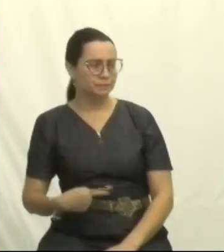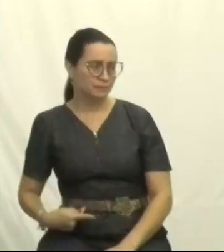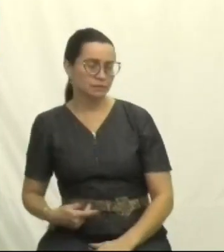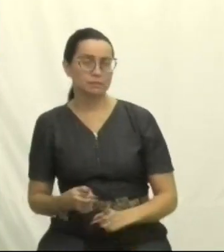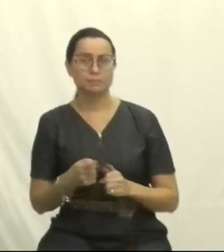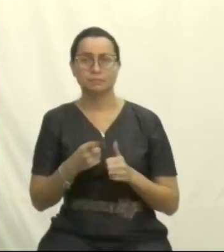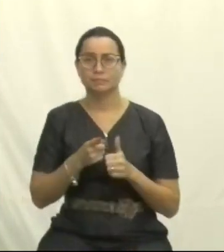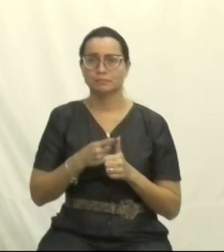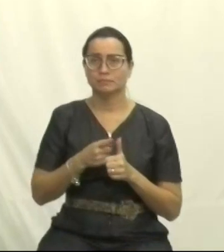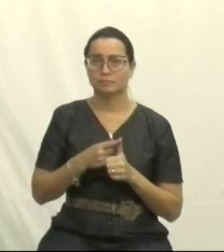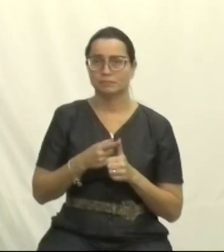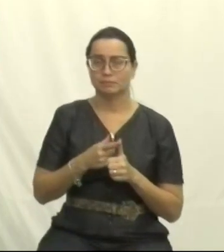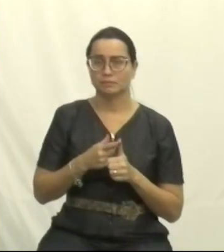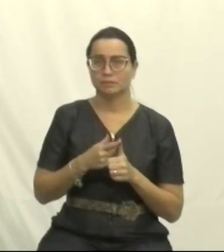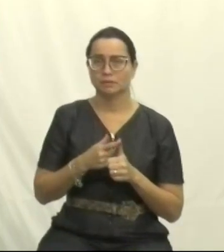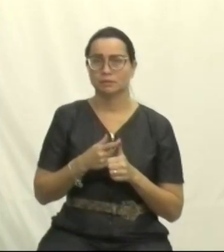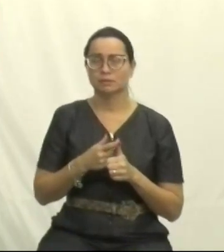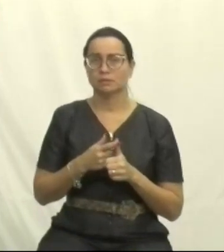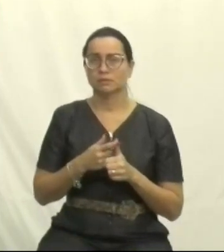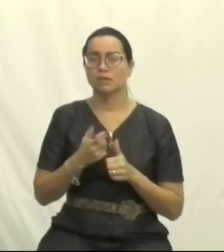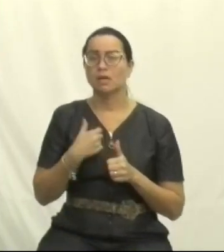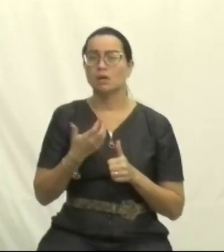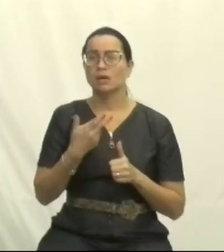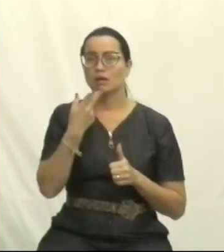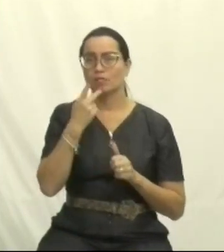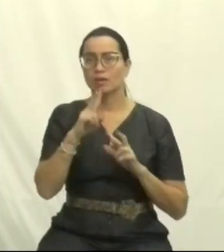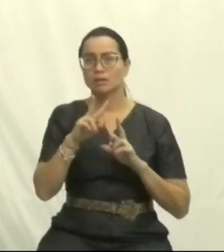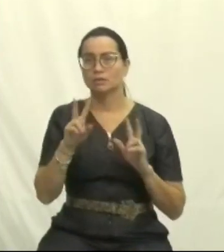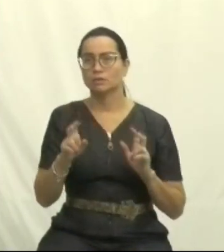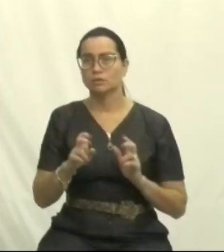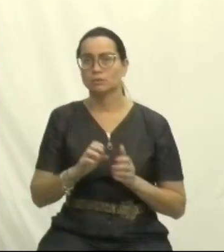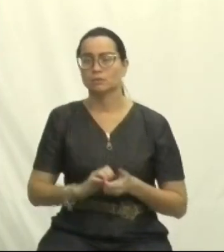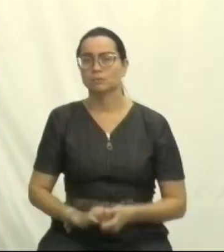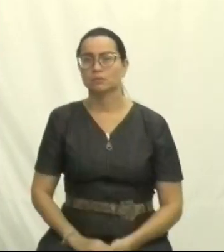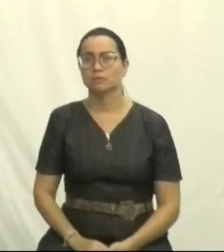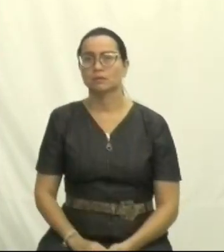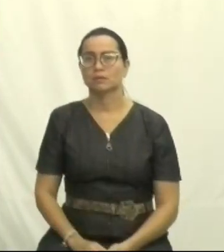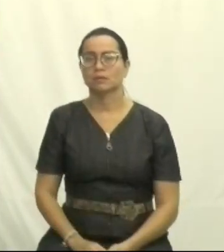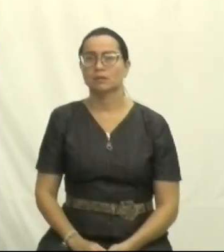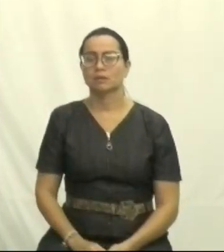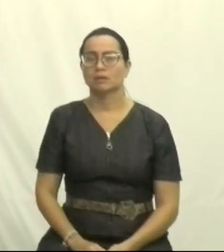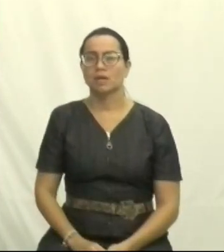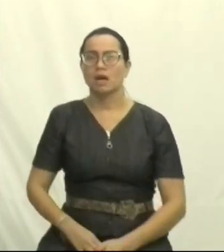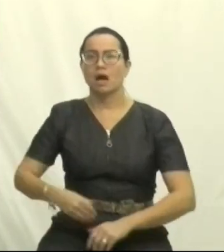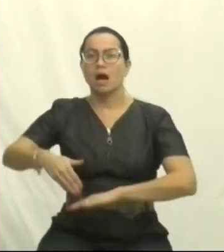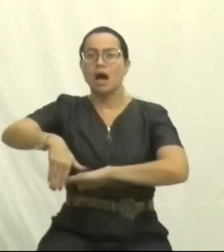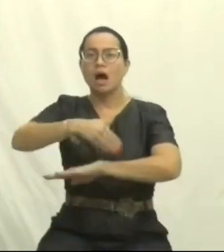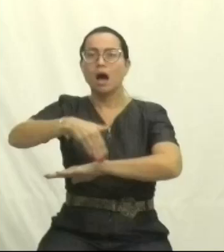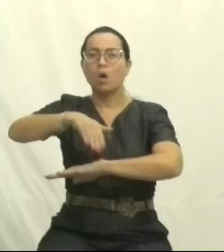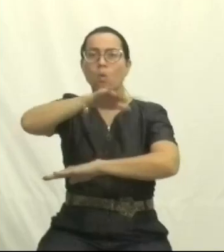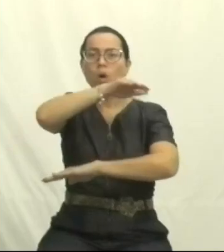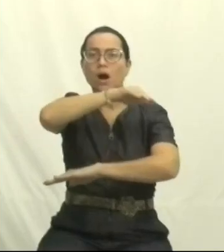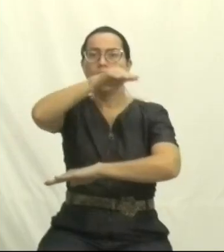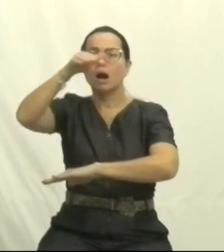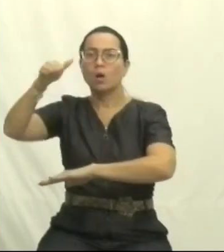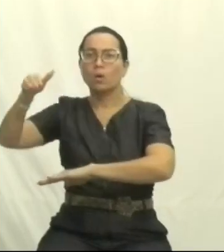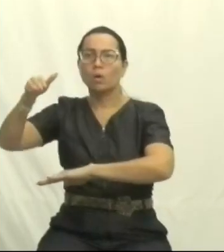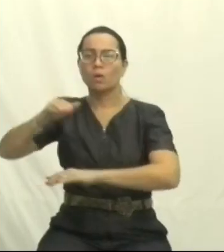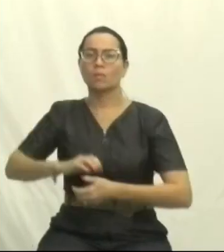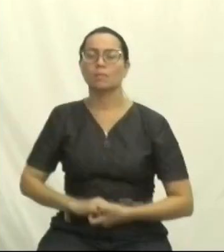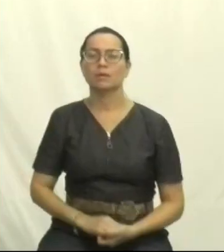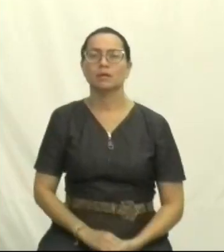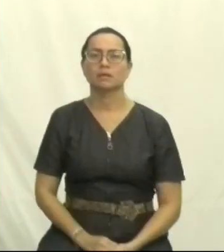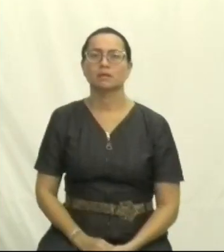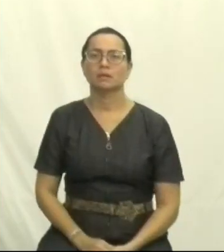primeiro falar um pouquinho sobre a rua coberta, né, aqui na Henrique Lages. A estação